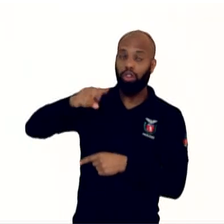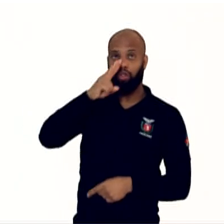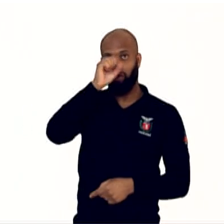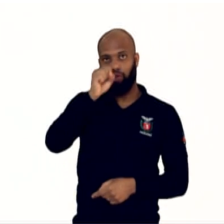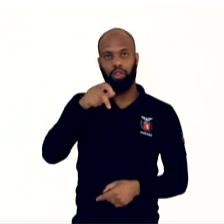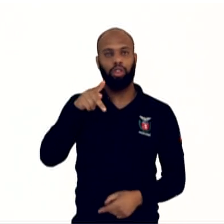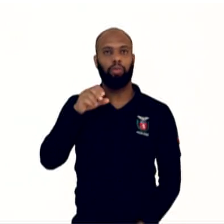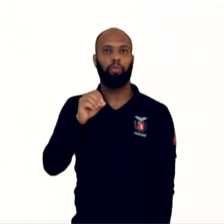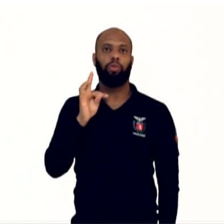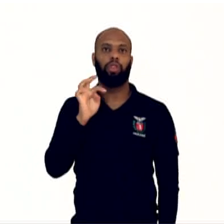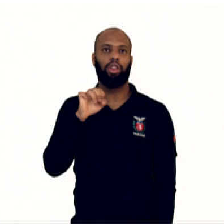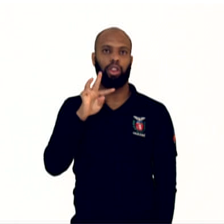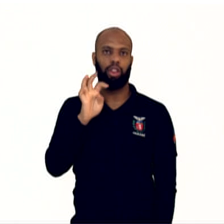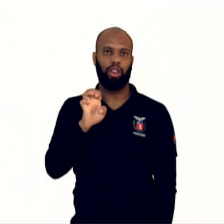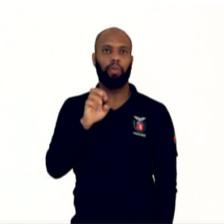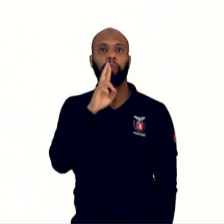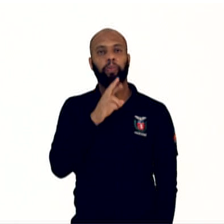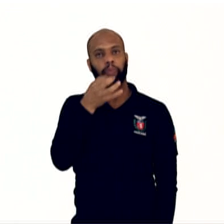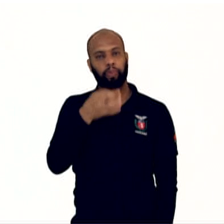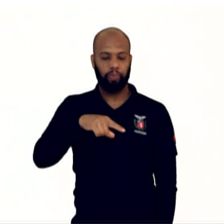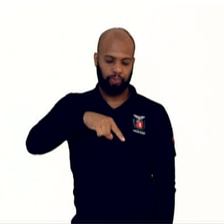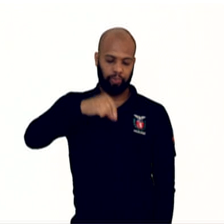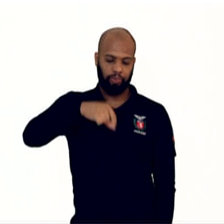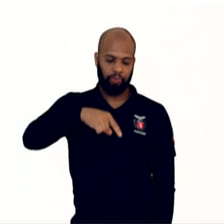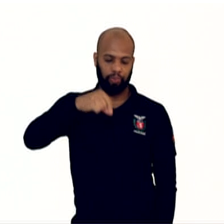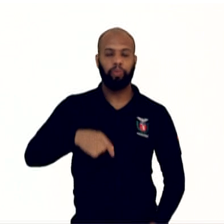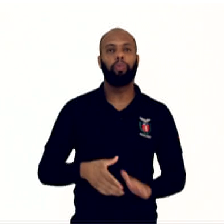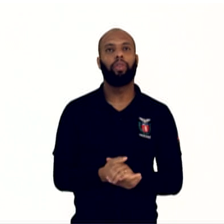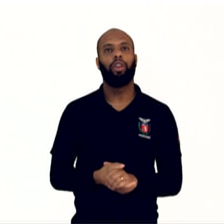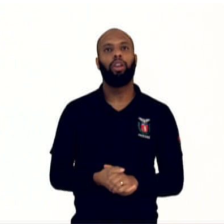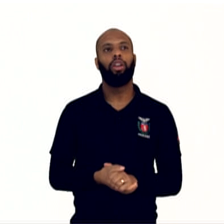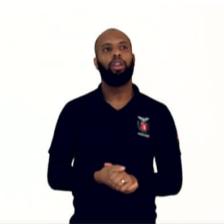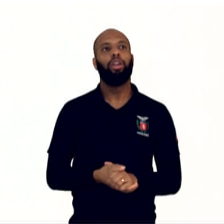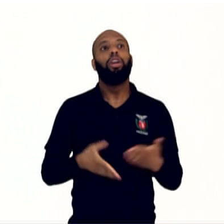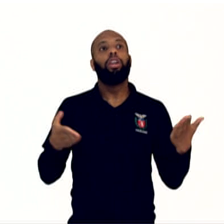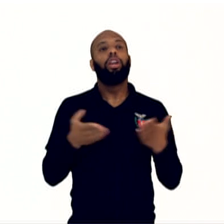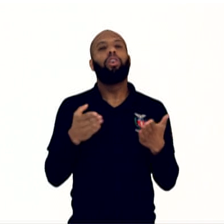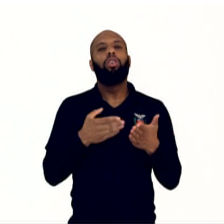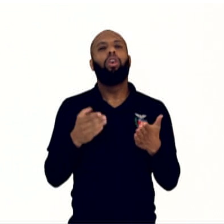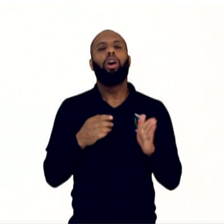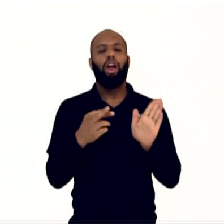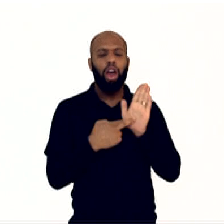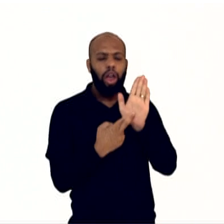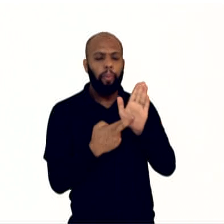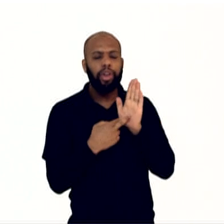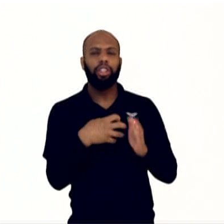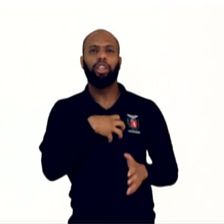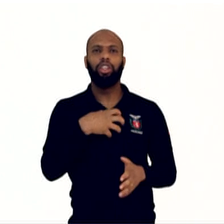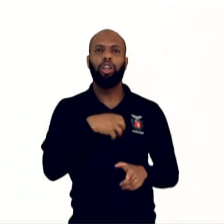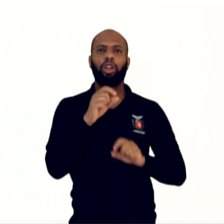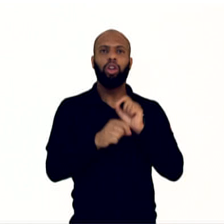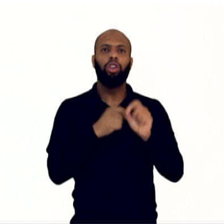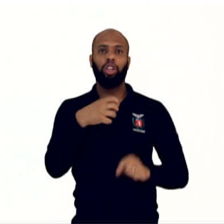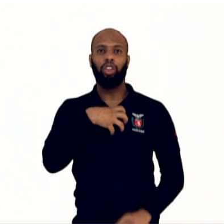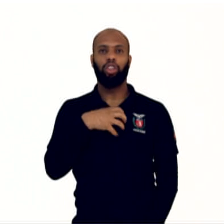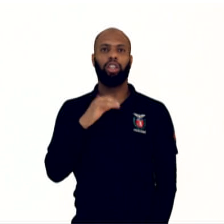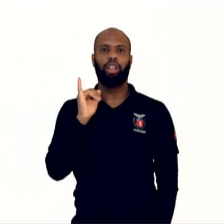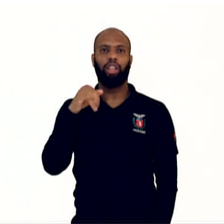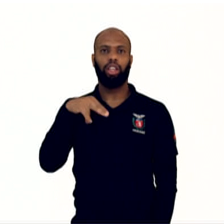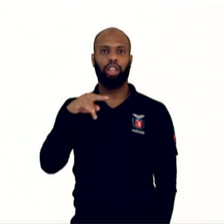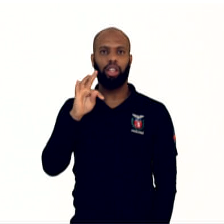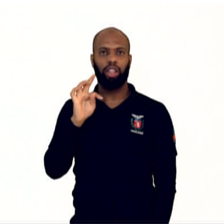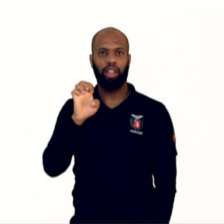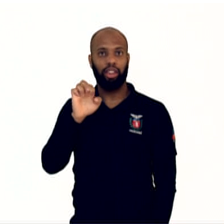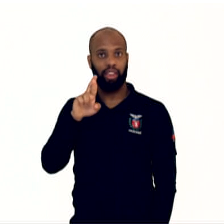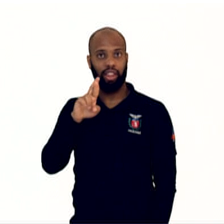achou a resposta certa, tá? Mais um aqui. Representa corretamente uma alavanca interresistente